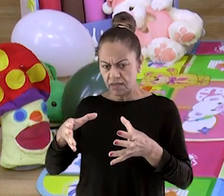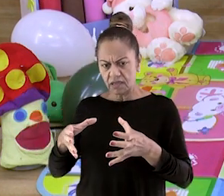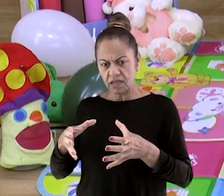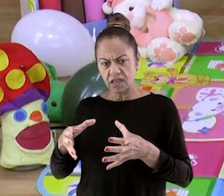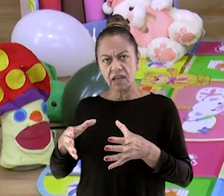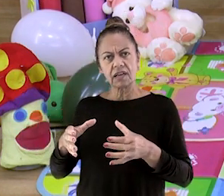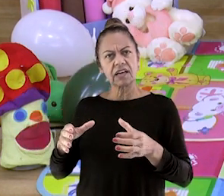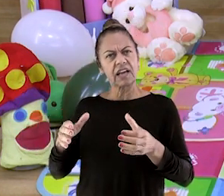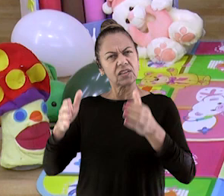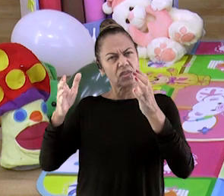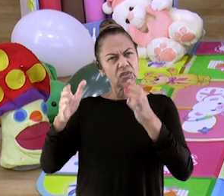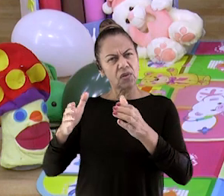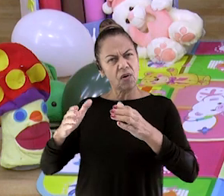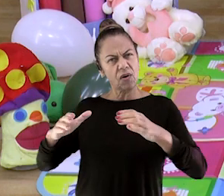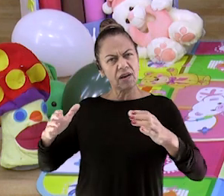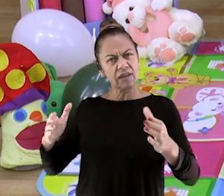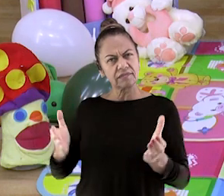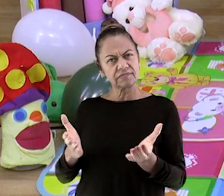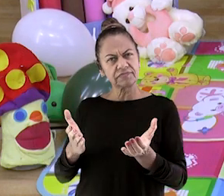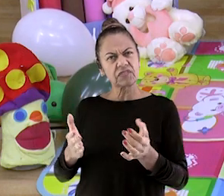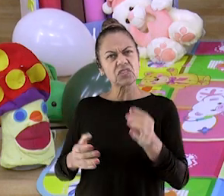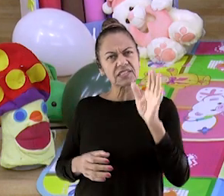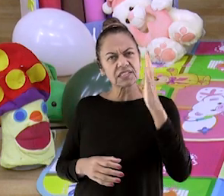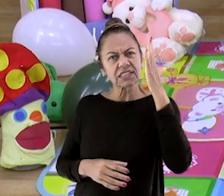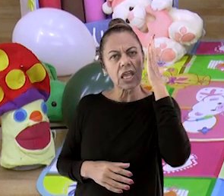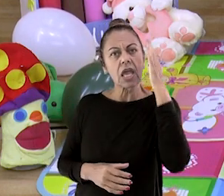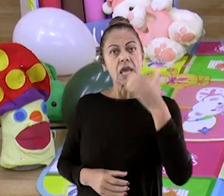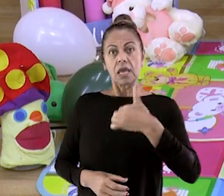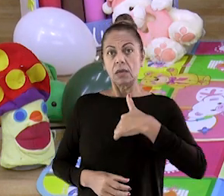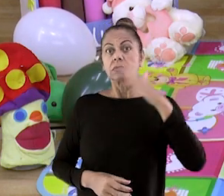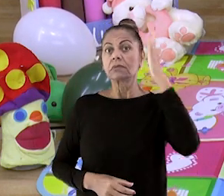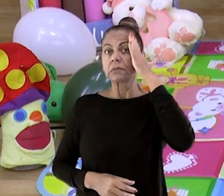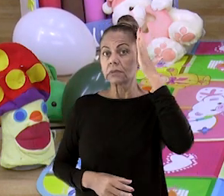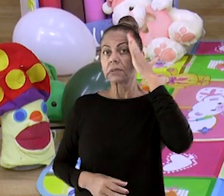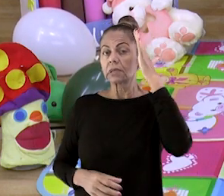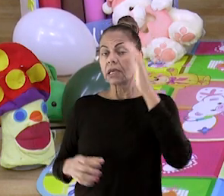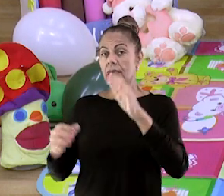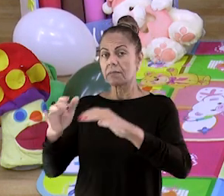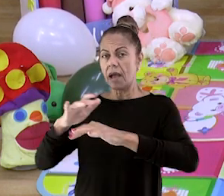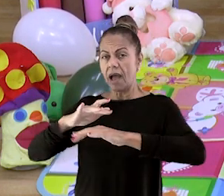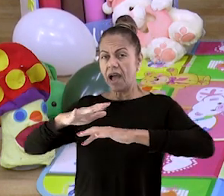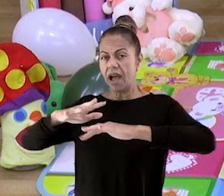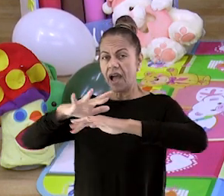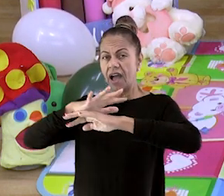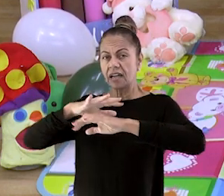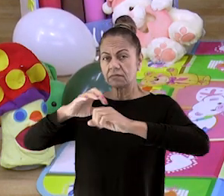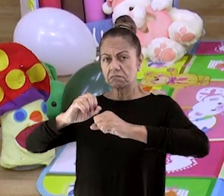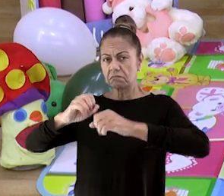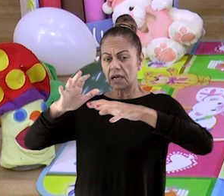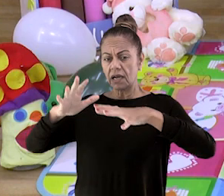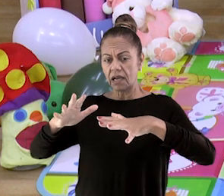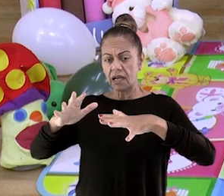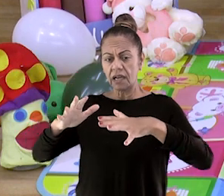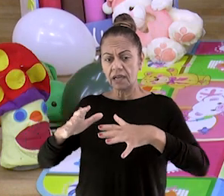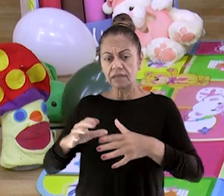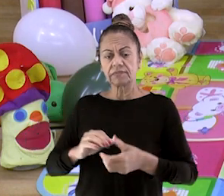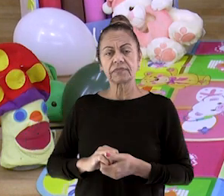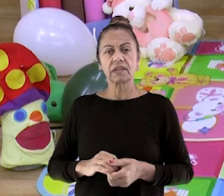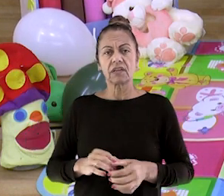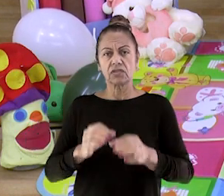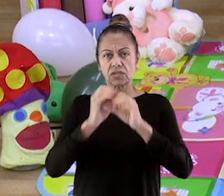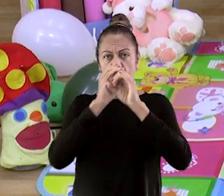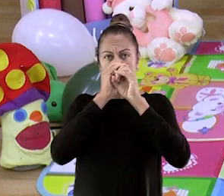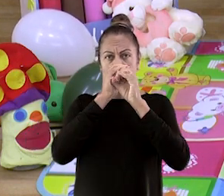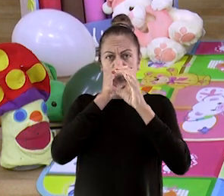eu sei fazer mágica vou fazer uma mágica para vocês é a mágica de